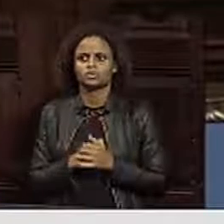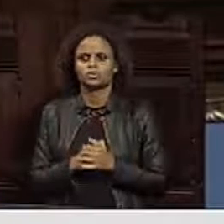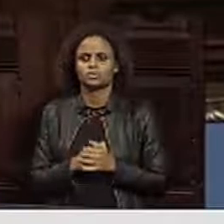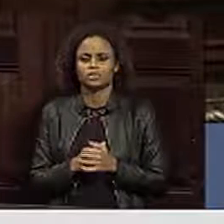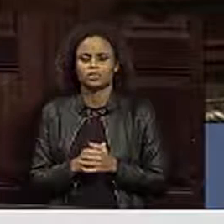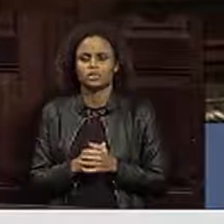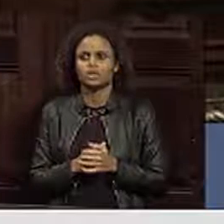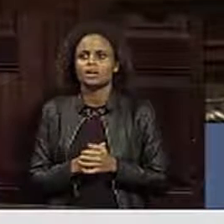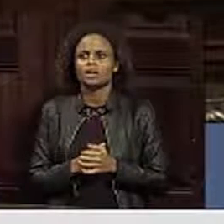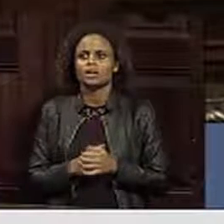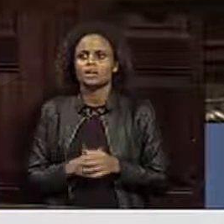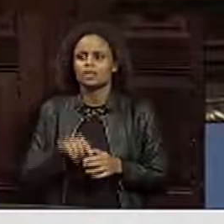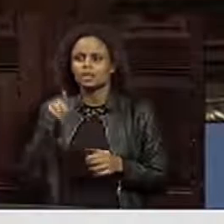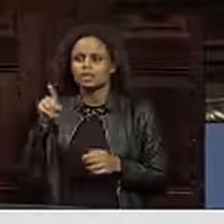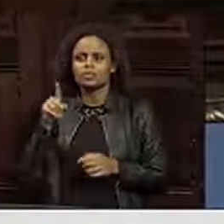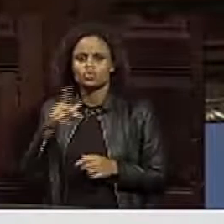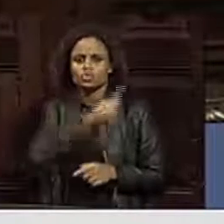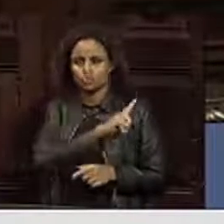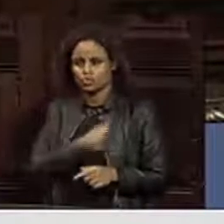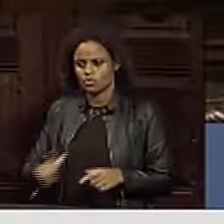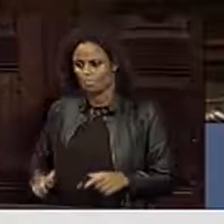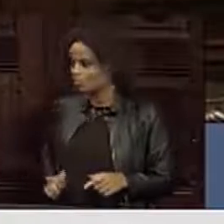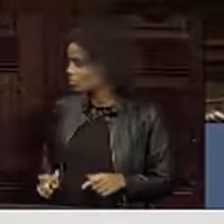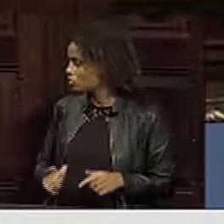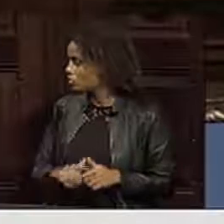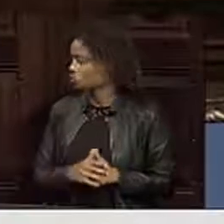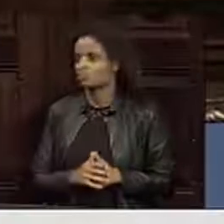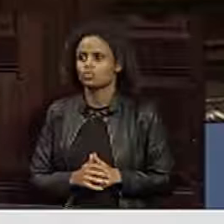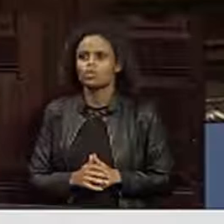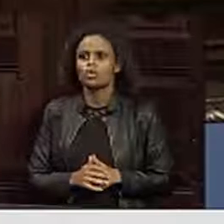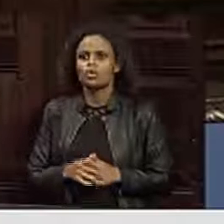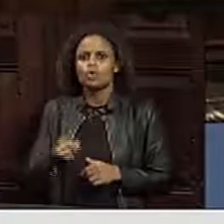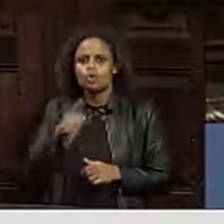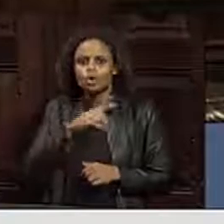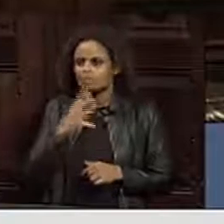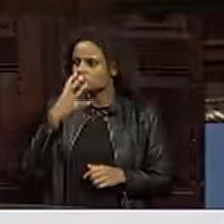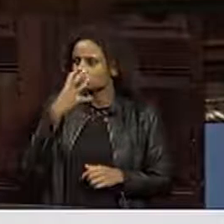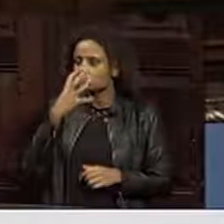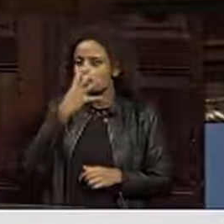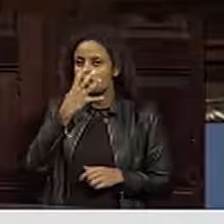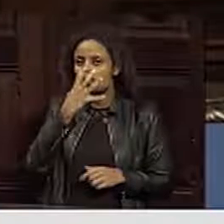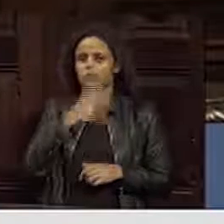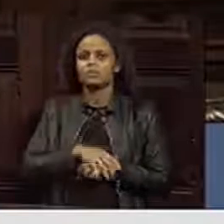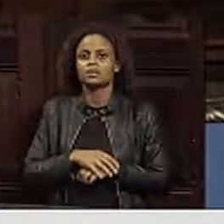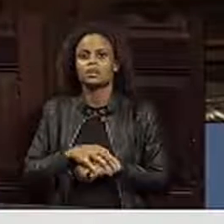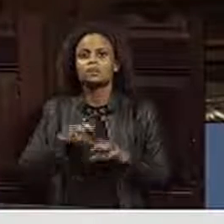endeusado pelo governador Pezão, por outros que fazem parte